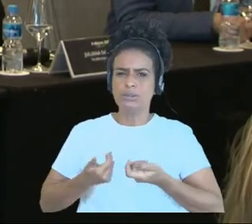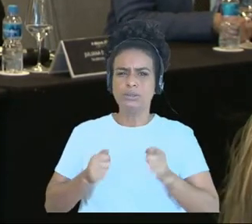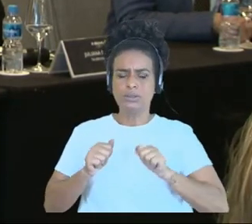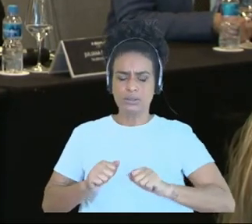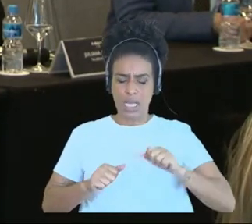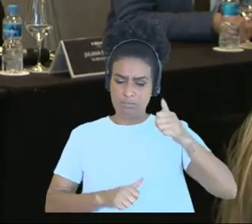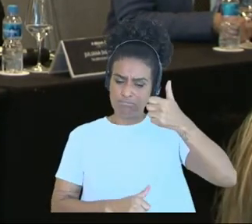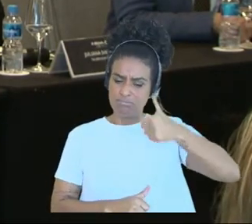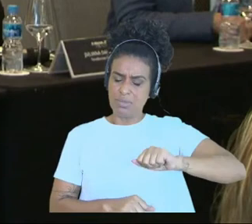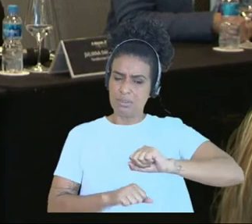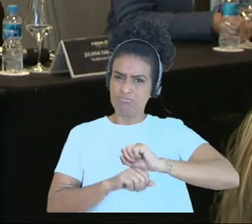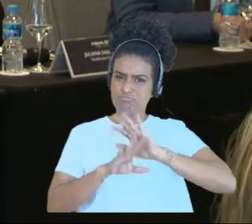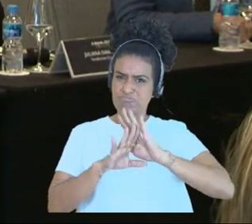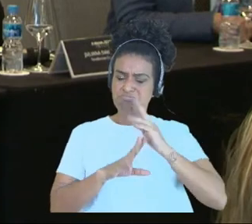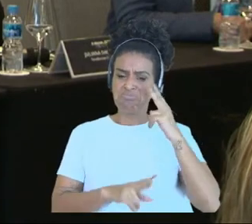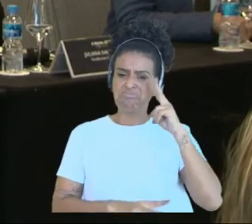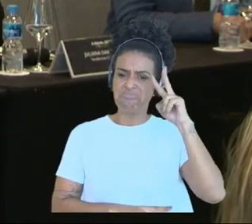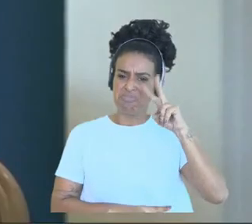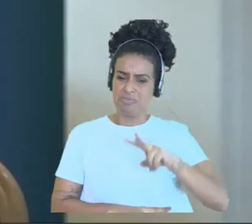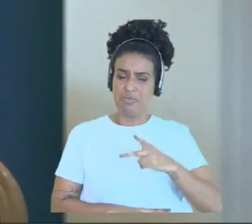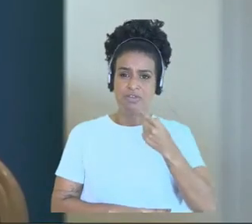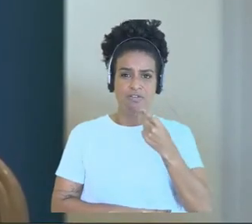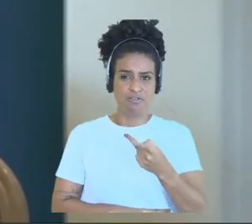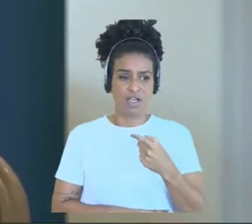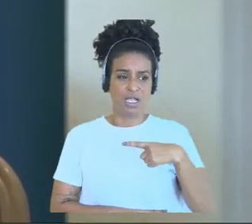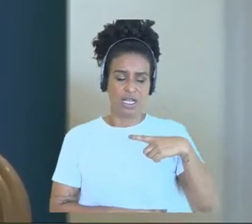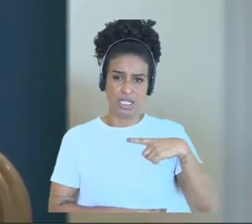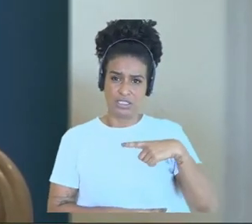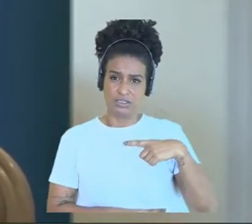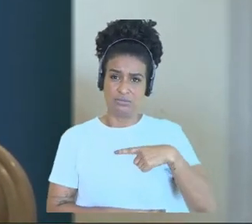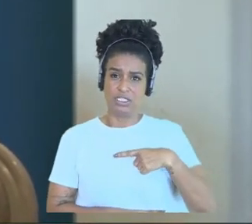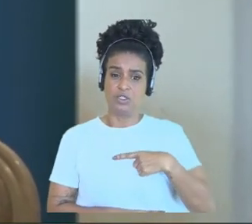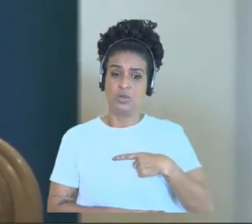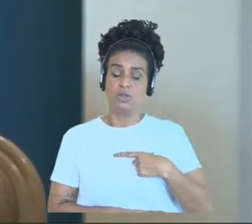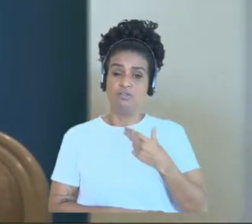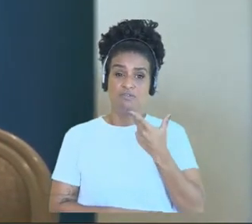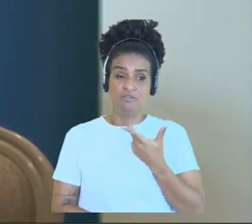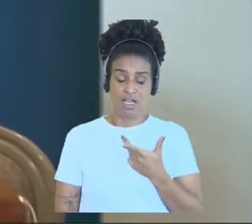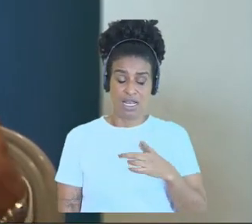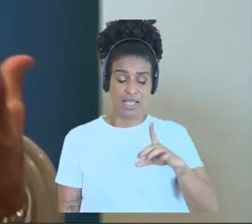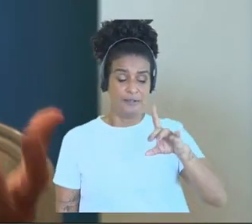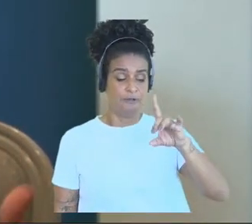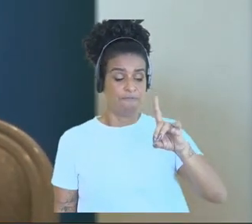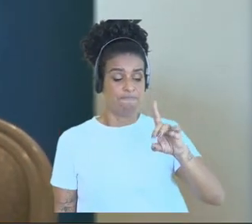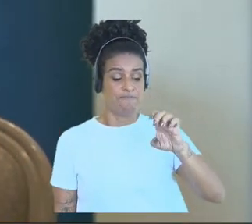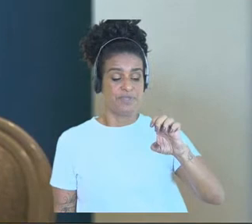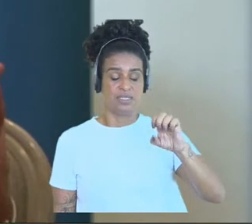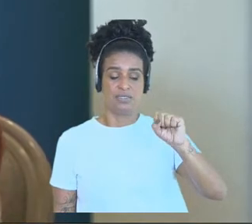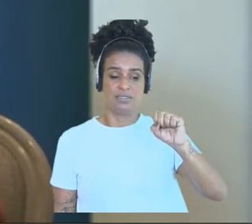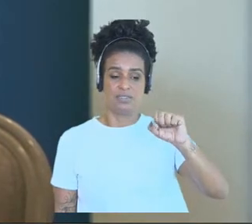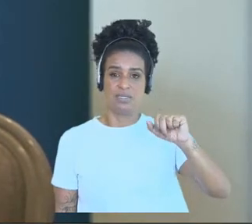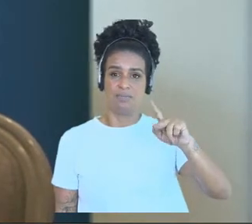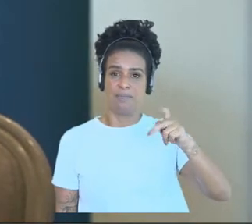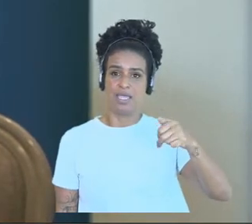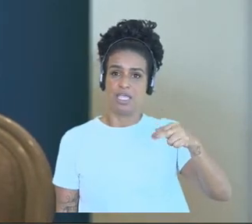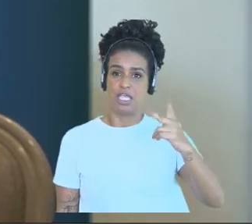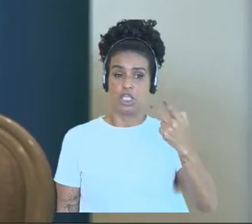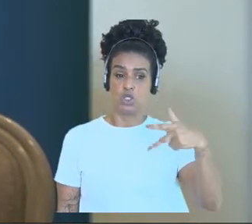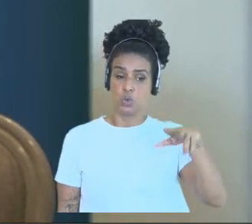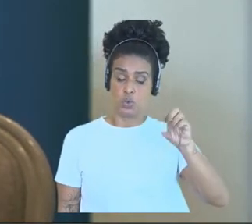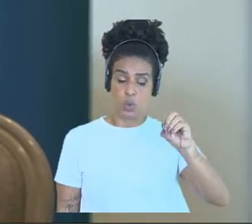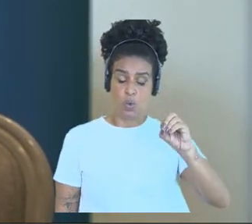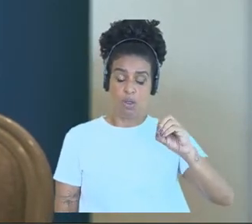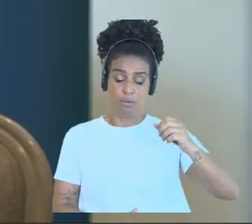clara. E gostei muito de você terminar falando de cláusula de desempenho e essa tendência de diminuição de número